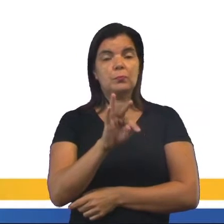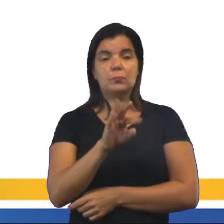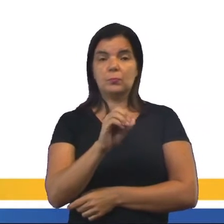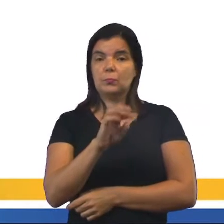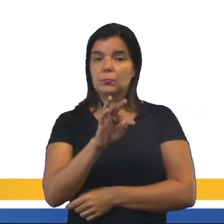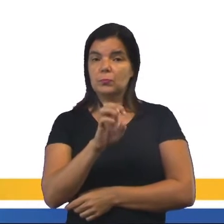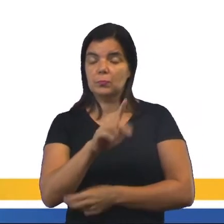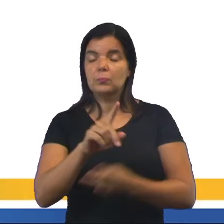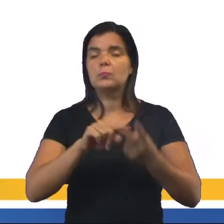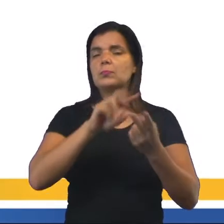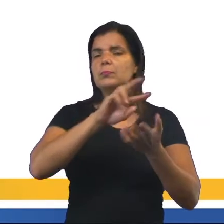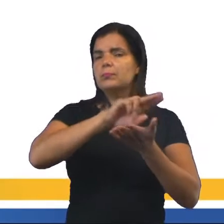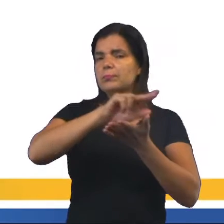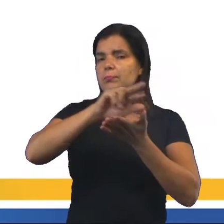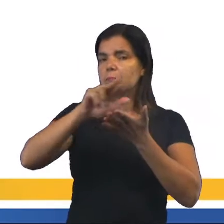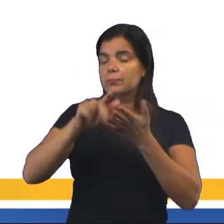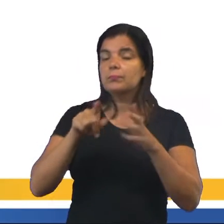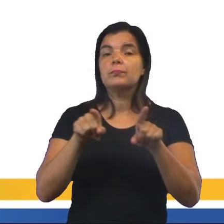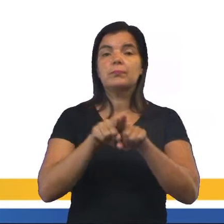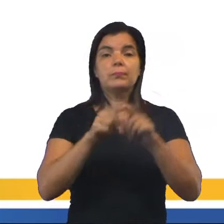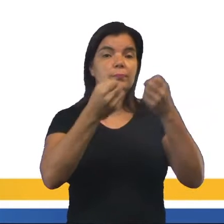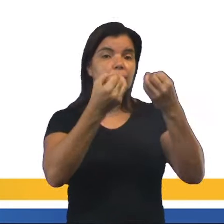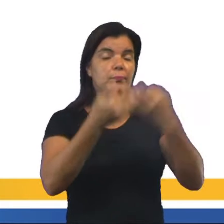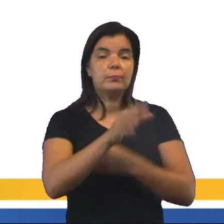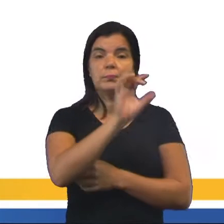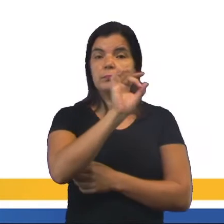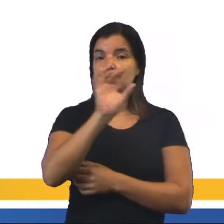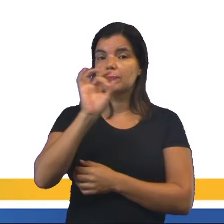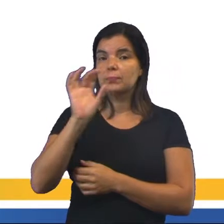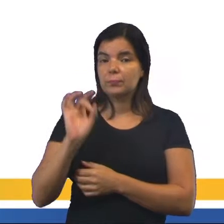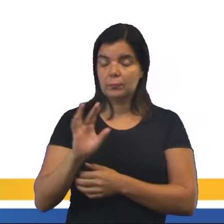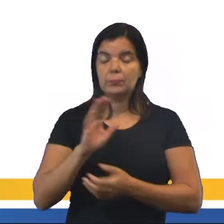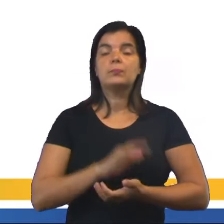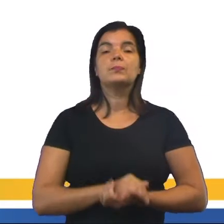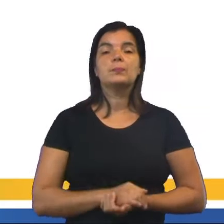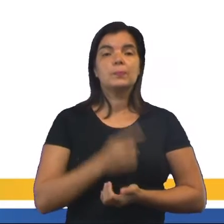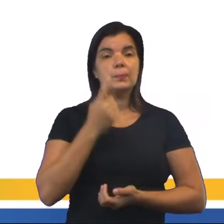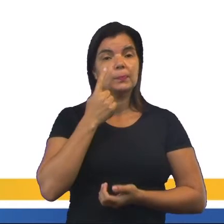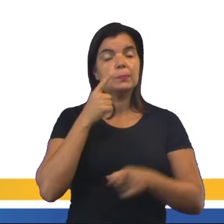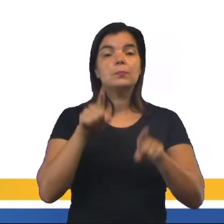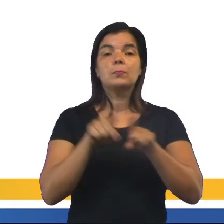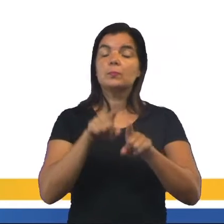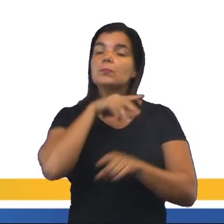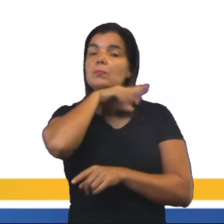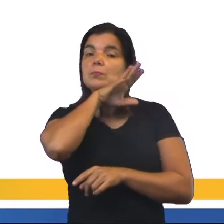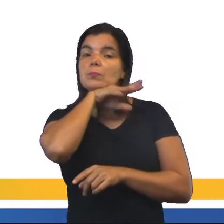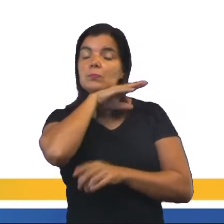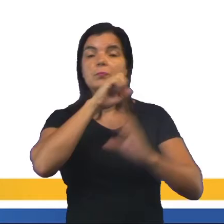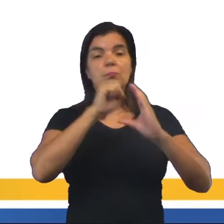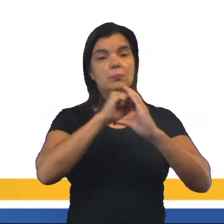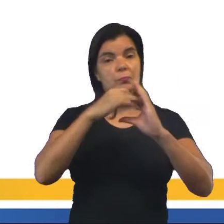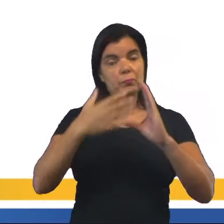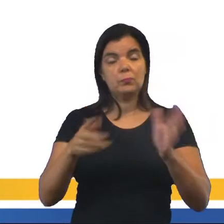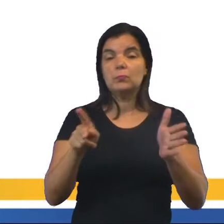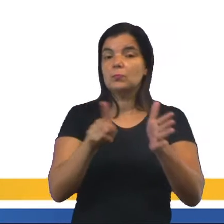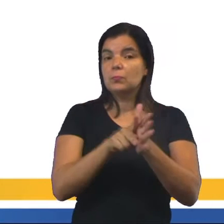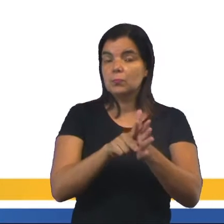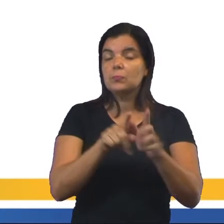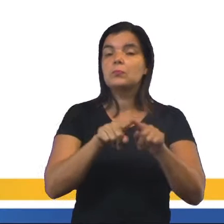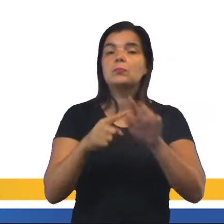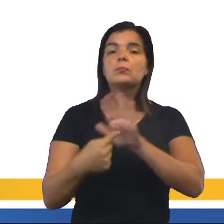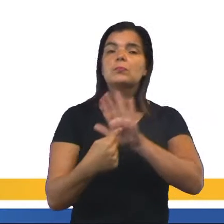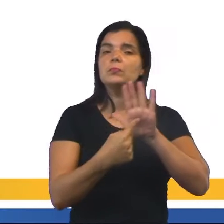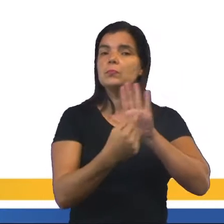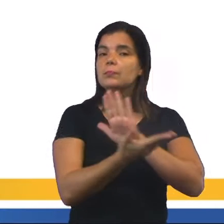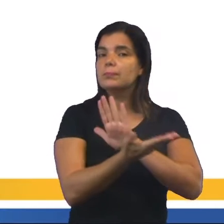metatéricos, eutéricos, e a explicação, o conceito, abaixo, a fisiologia animal, características exclusivas, mostrando